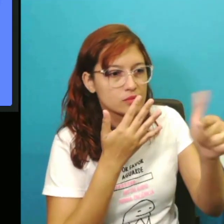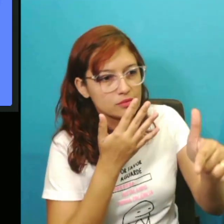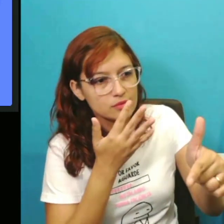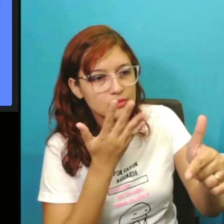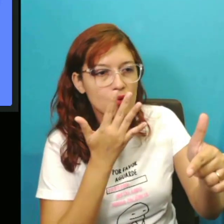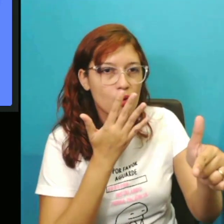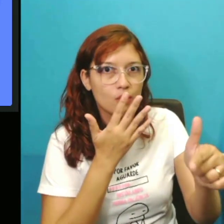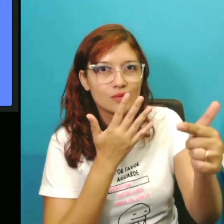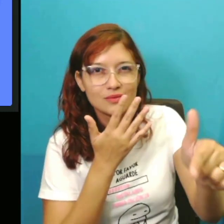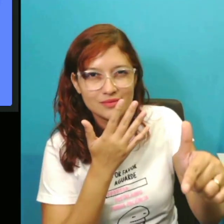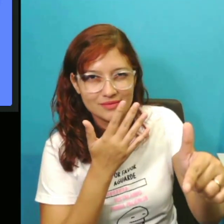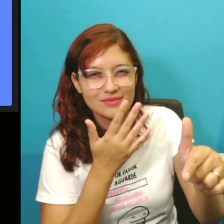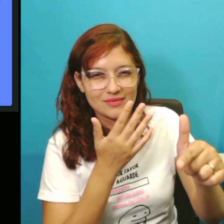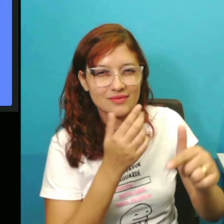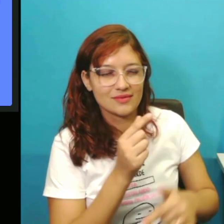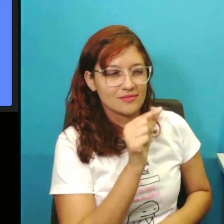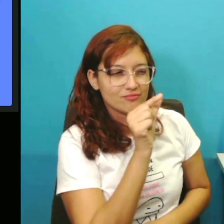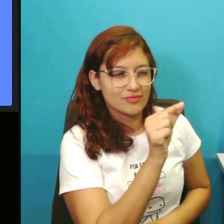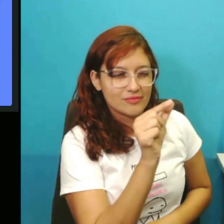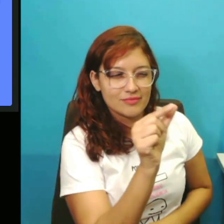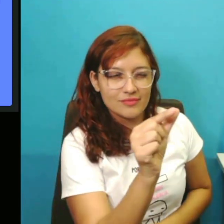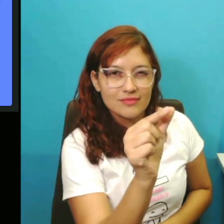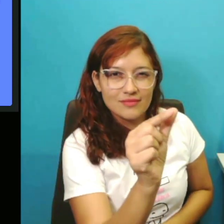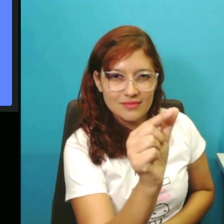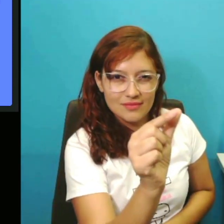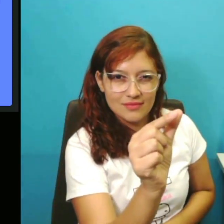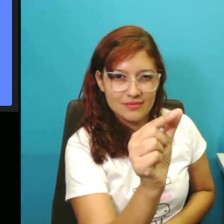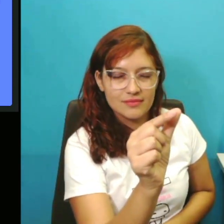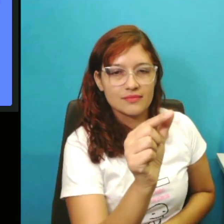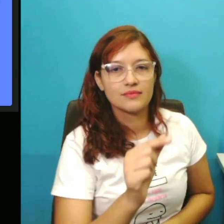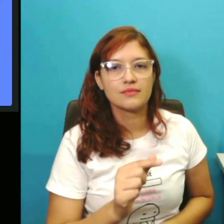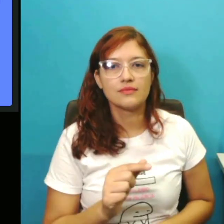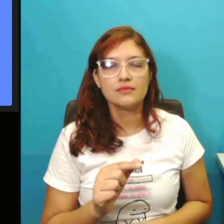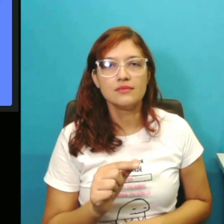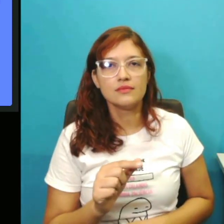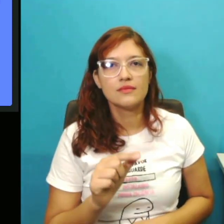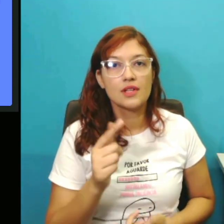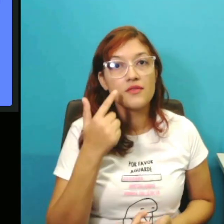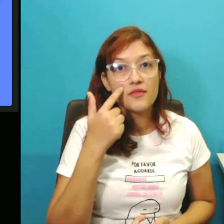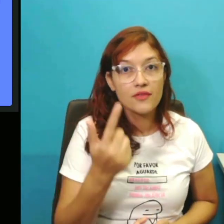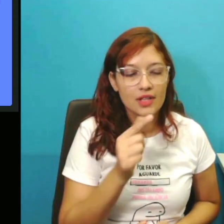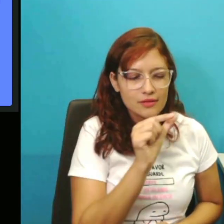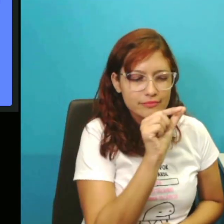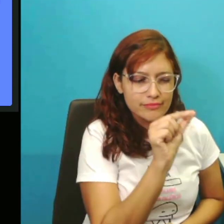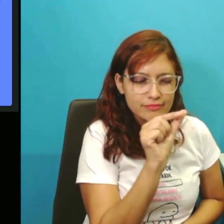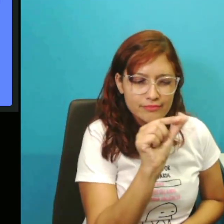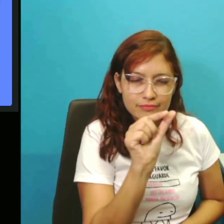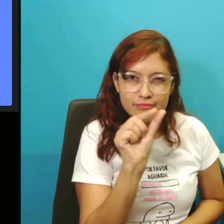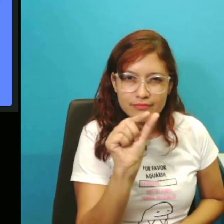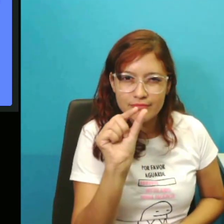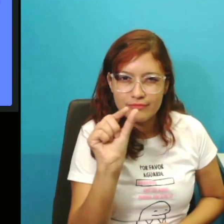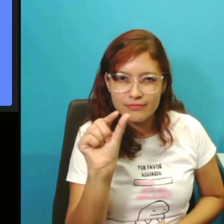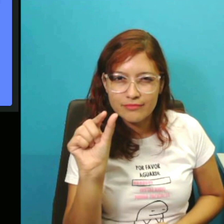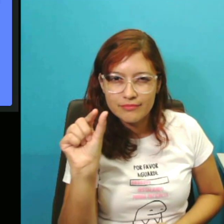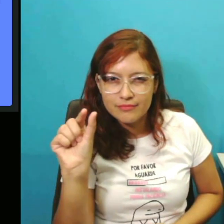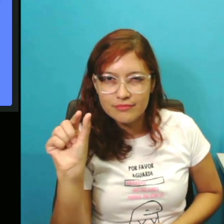e escuras, as regiões construtivas e destrutivas.